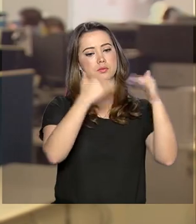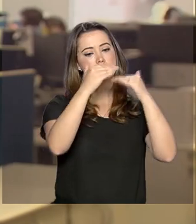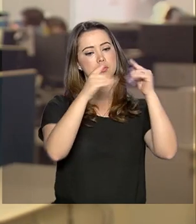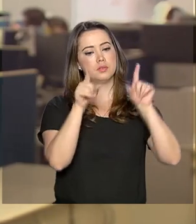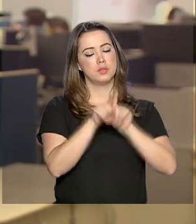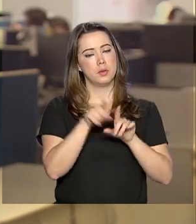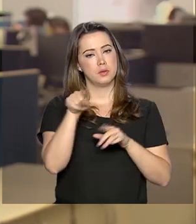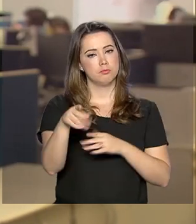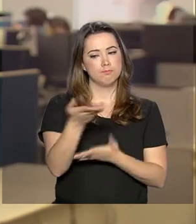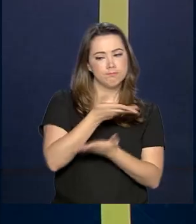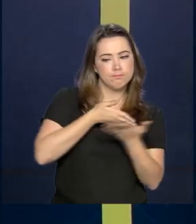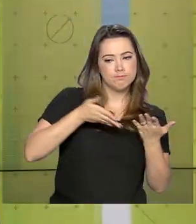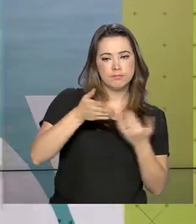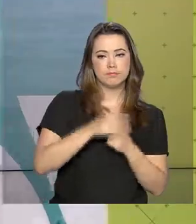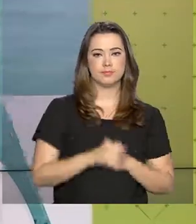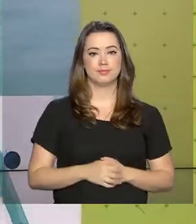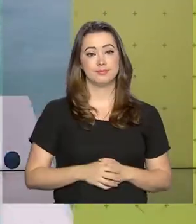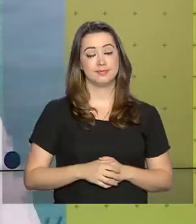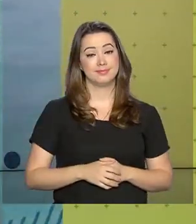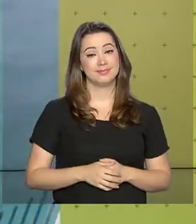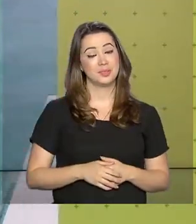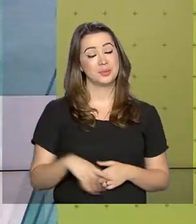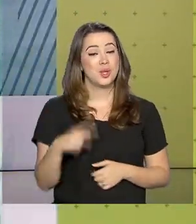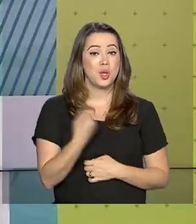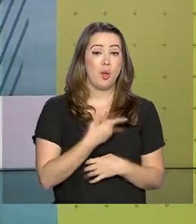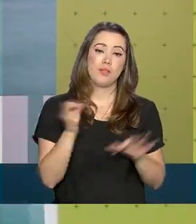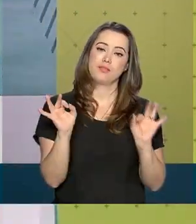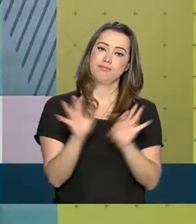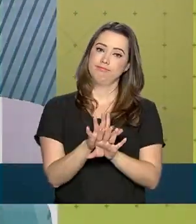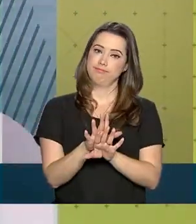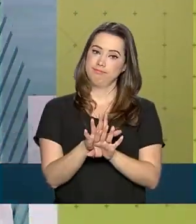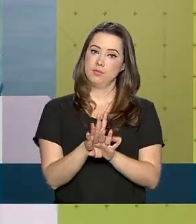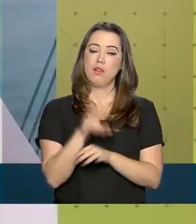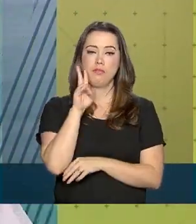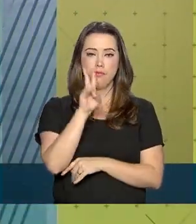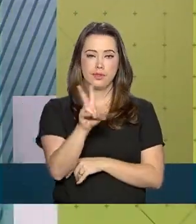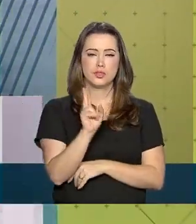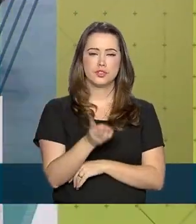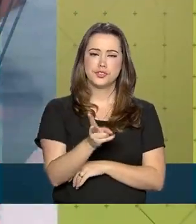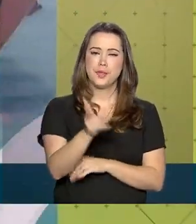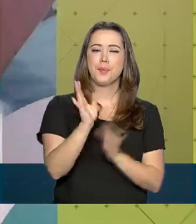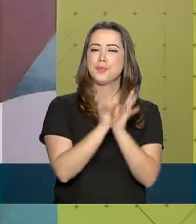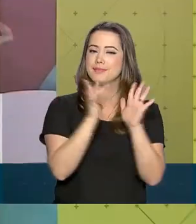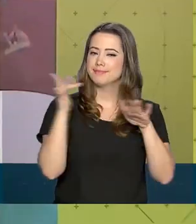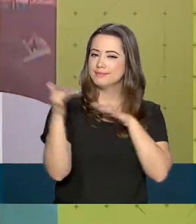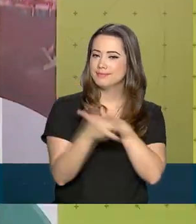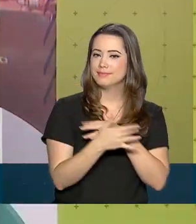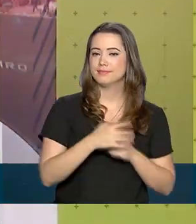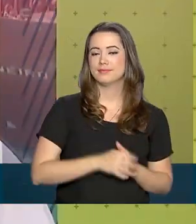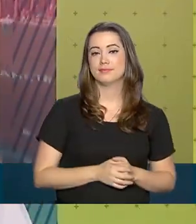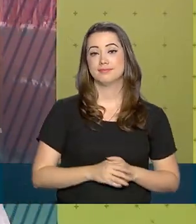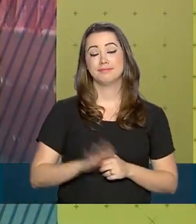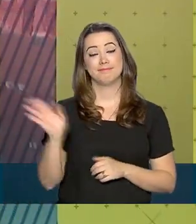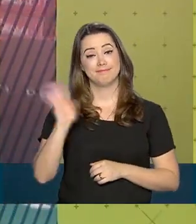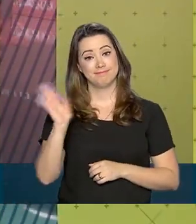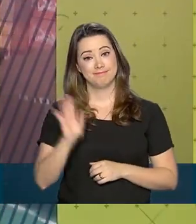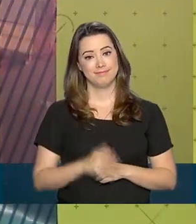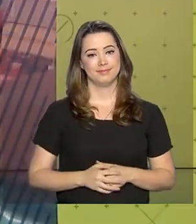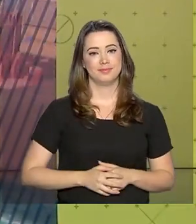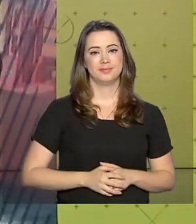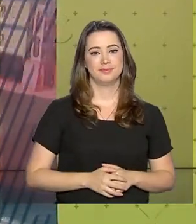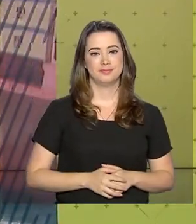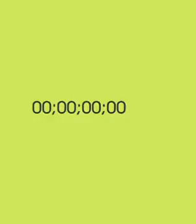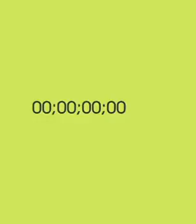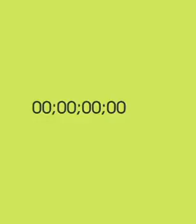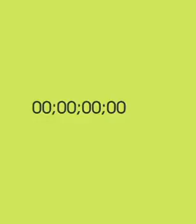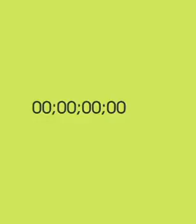interpessoal. O governo agora termina aqui. Acompanhe a gente também pelas nossas redes sociais. Até a